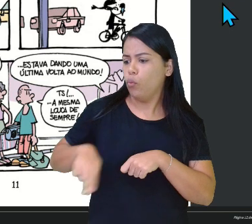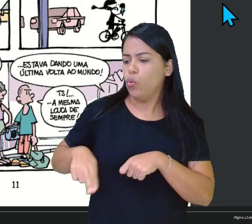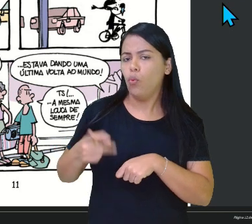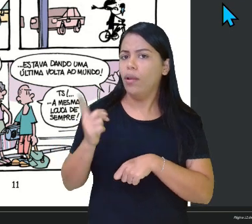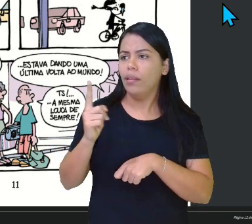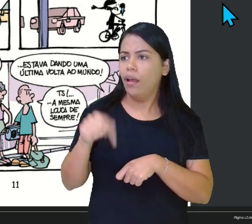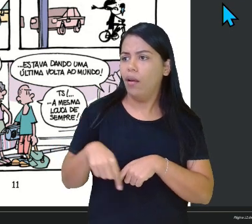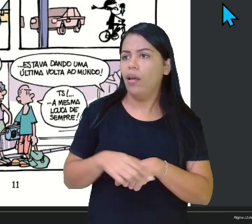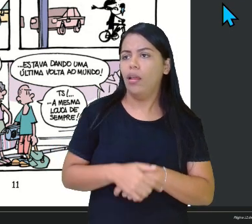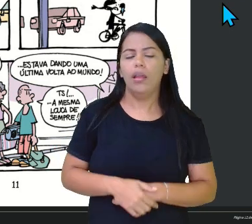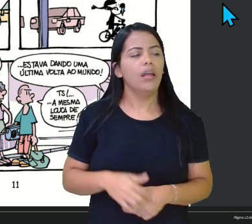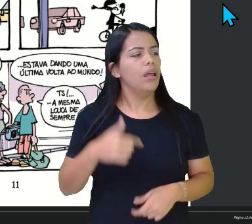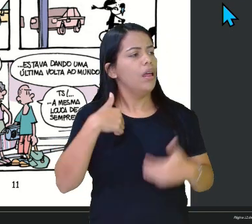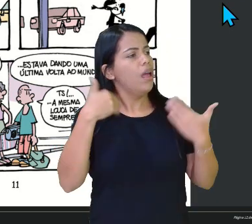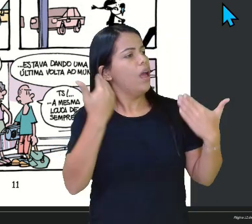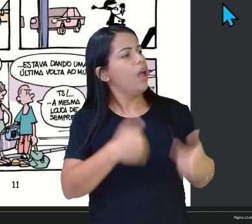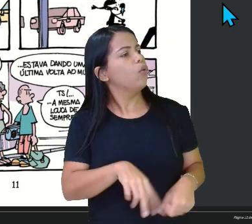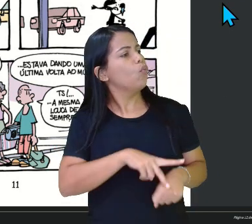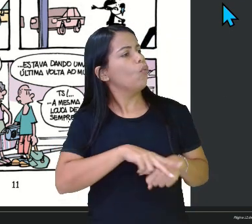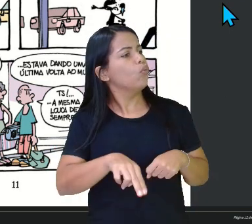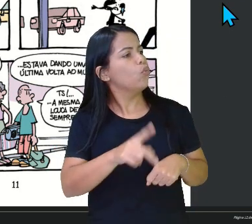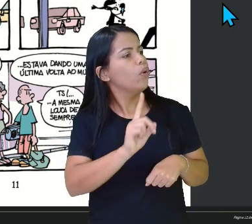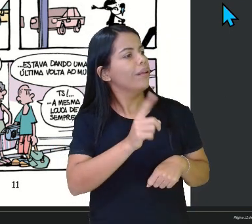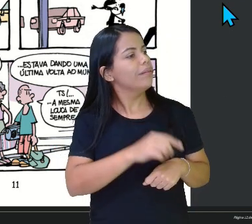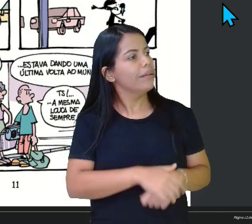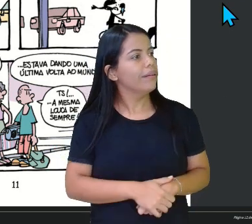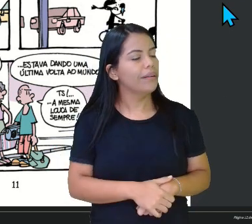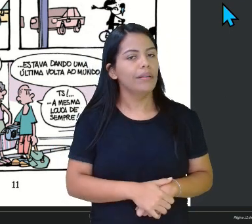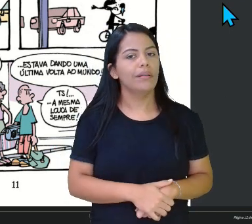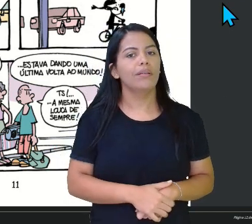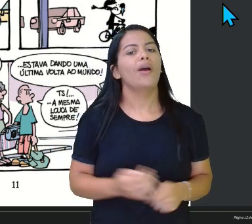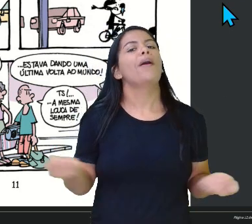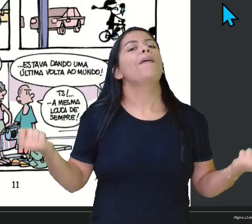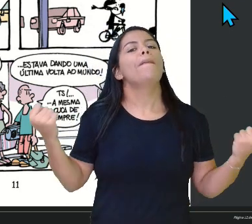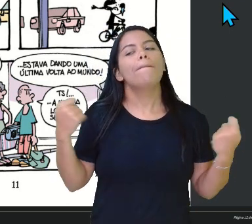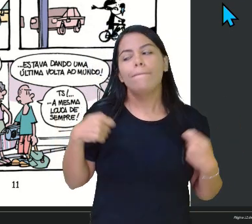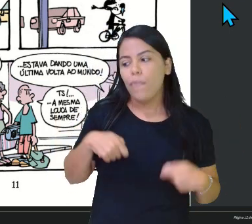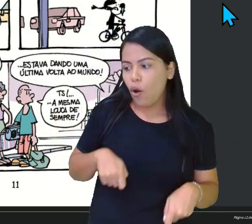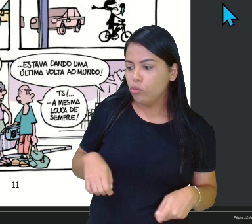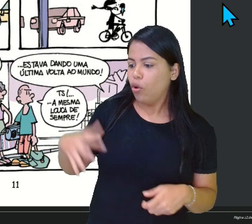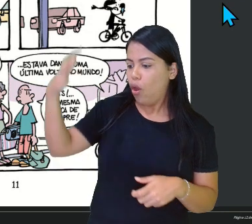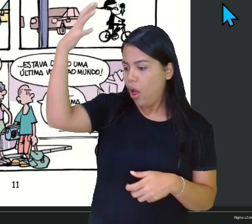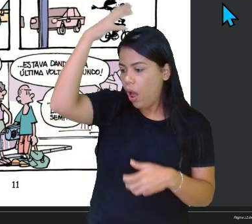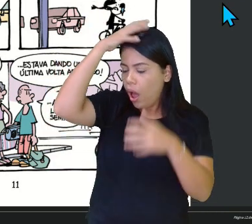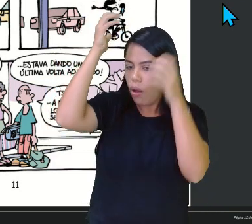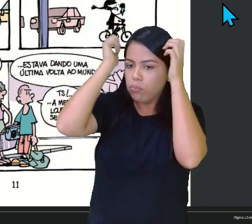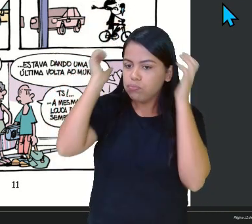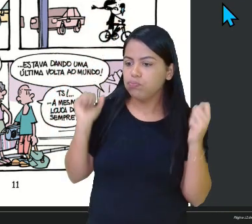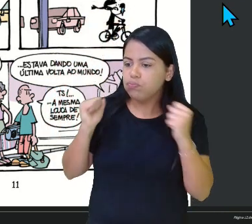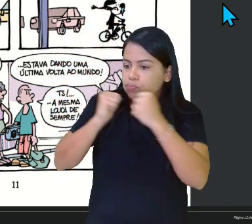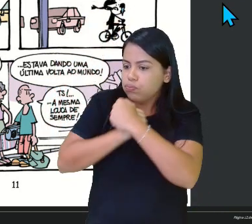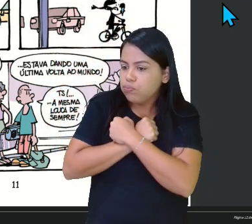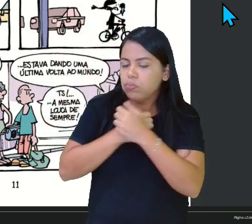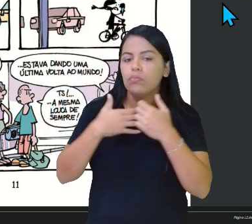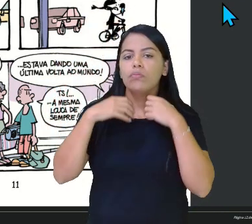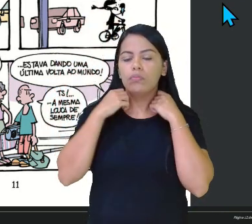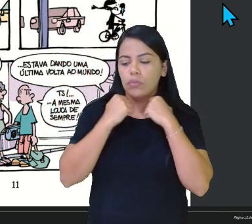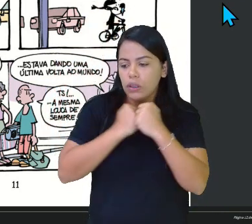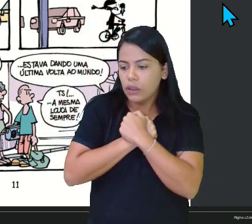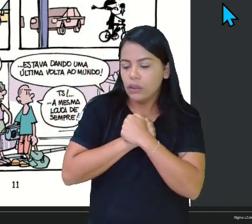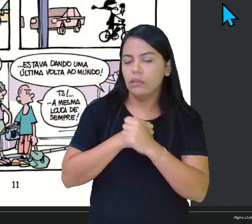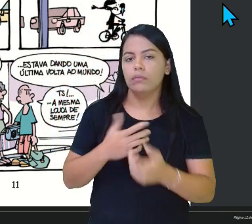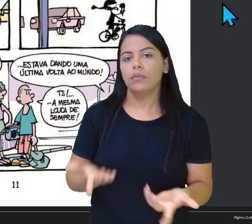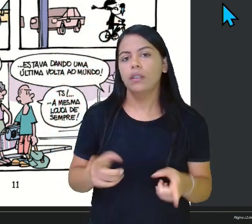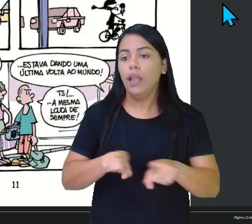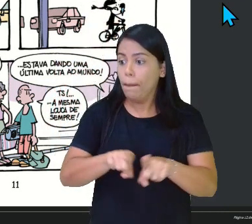estou pelada. E pode ir botando gorro e cachecol também. Pronto, agora